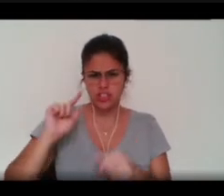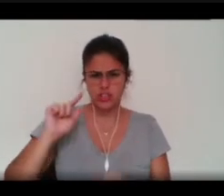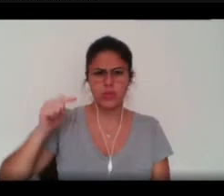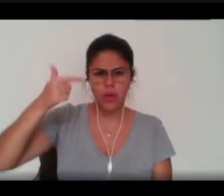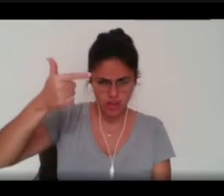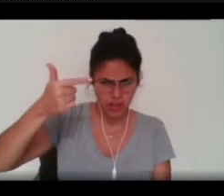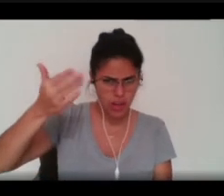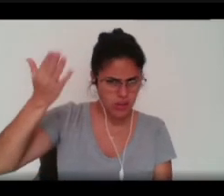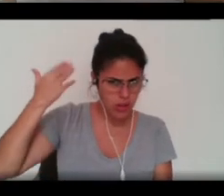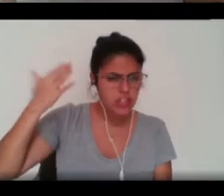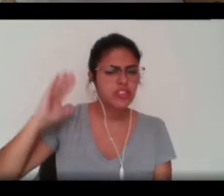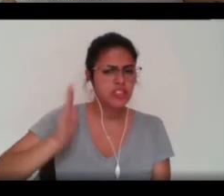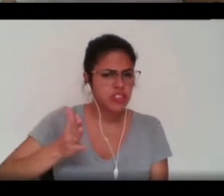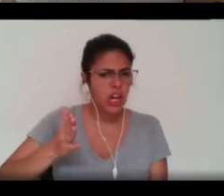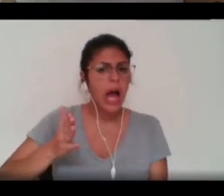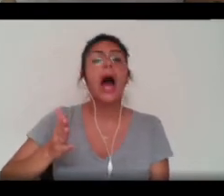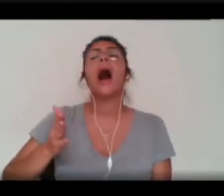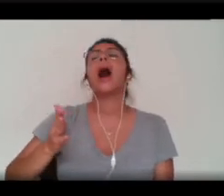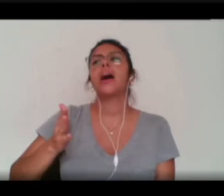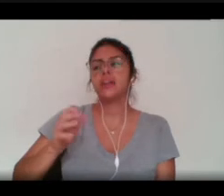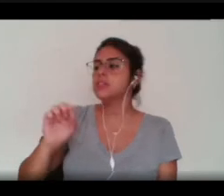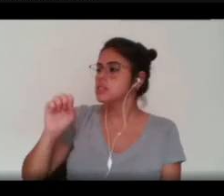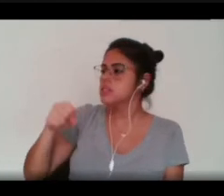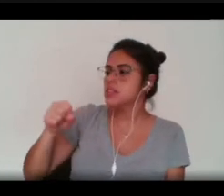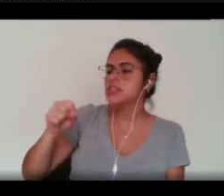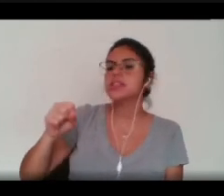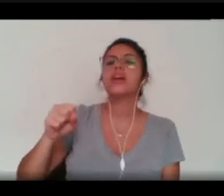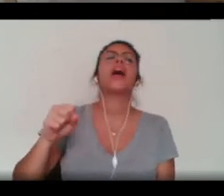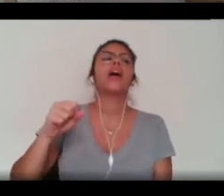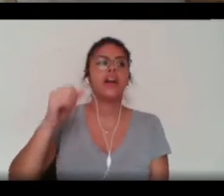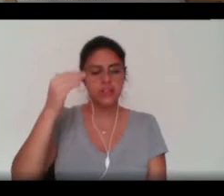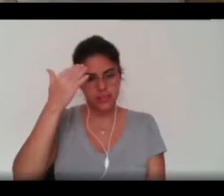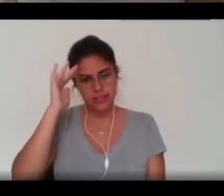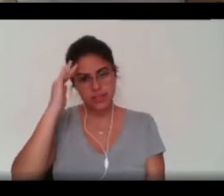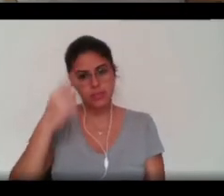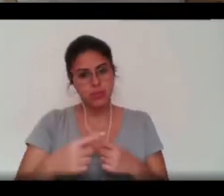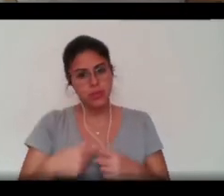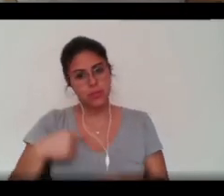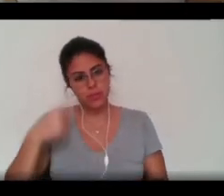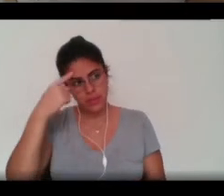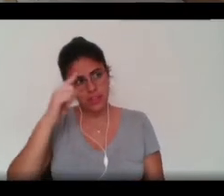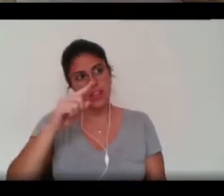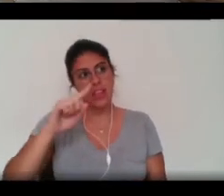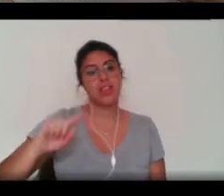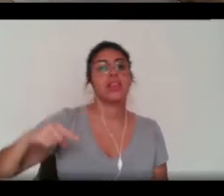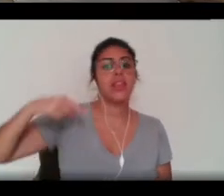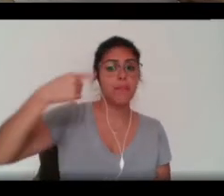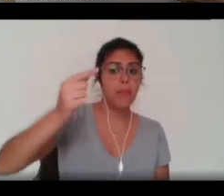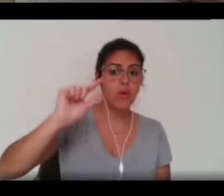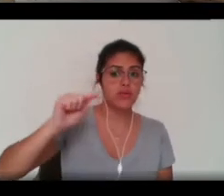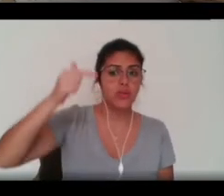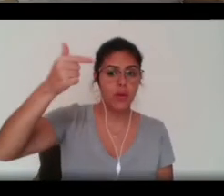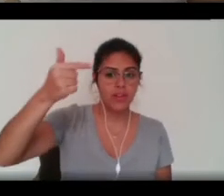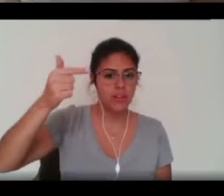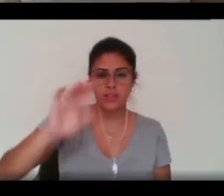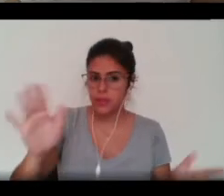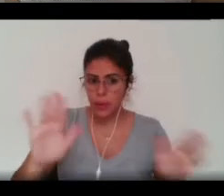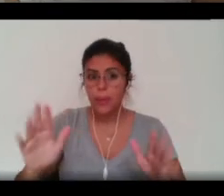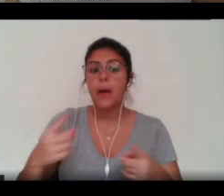Ah, entendi. Não, porque eu pensei que você ia levar ao quadrado ainda. Não, esse T2 aqui é igual a 2